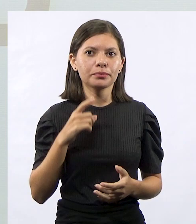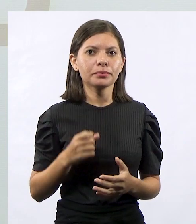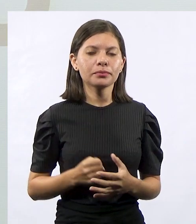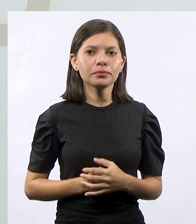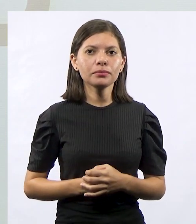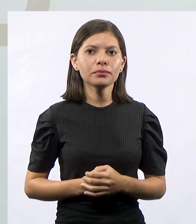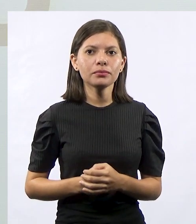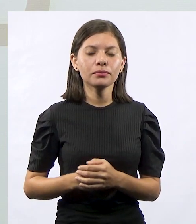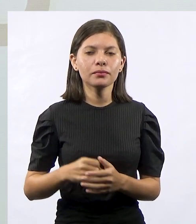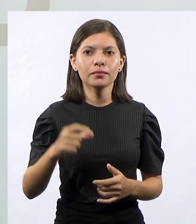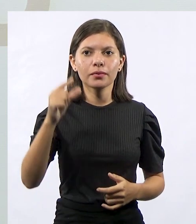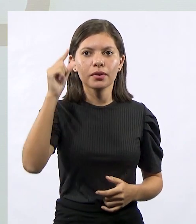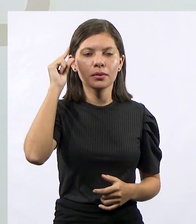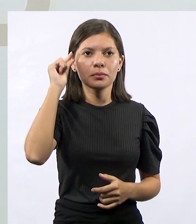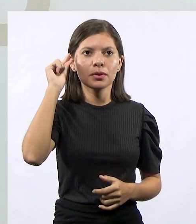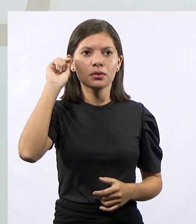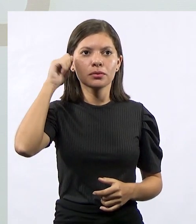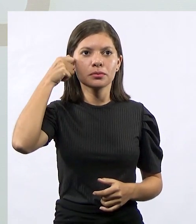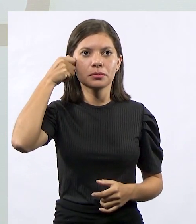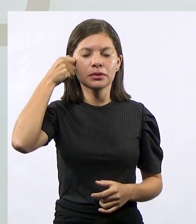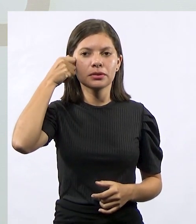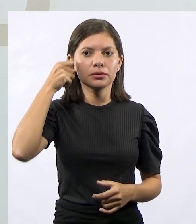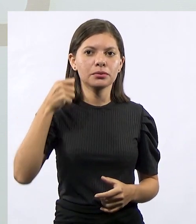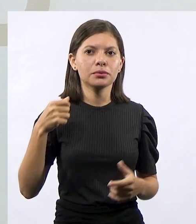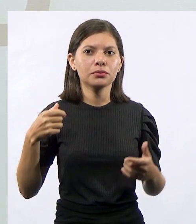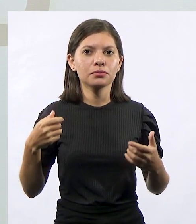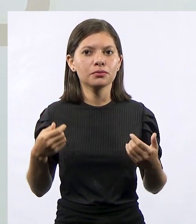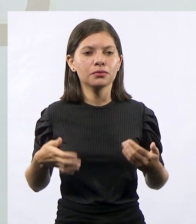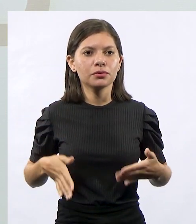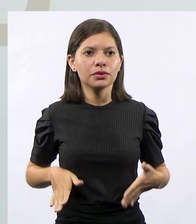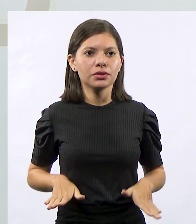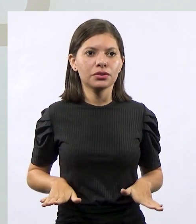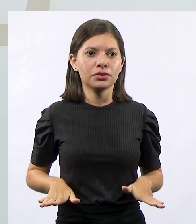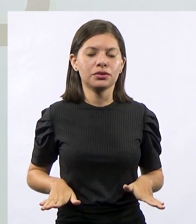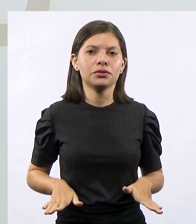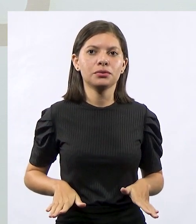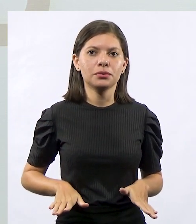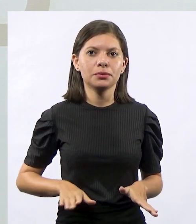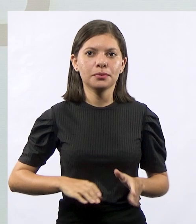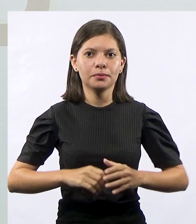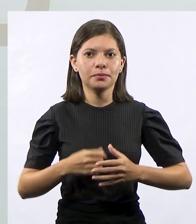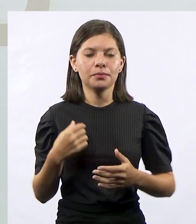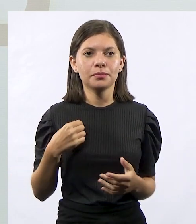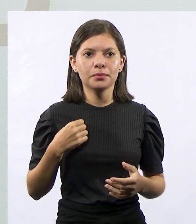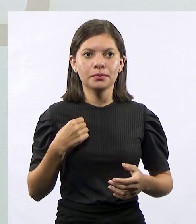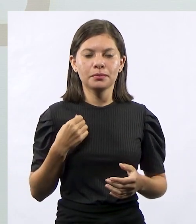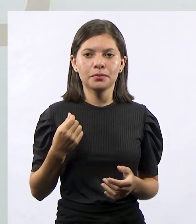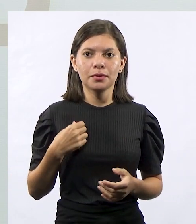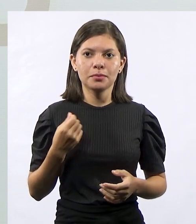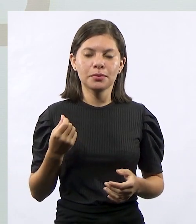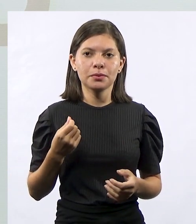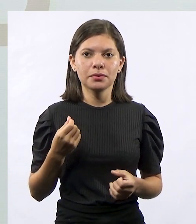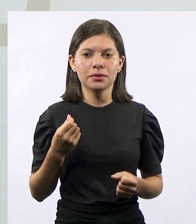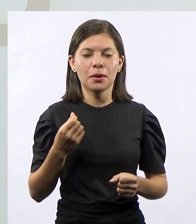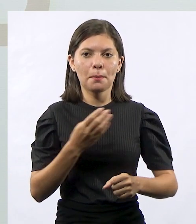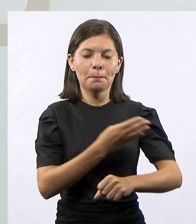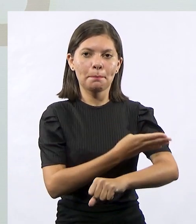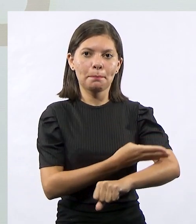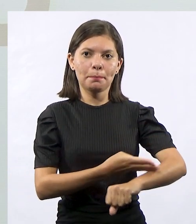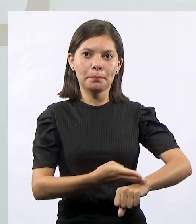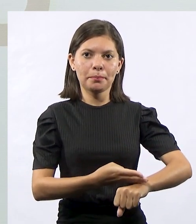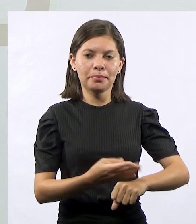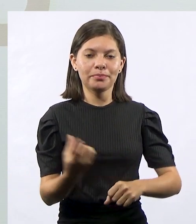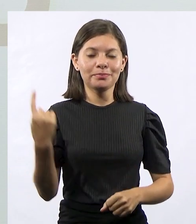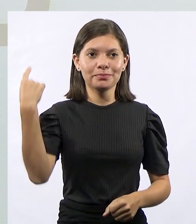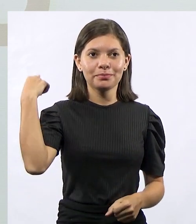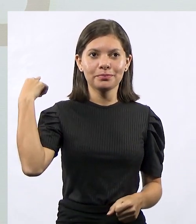estão soltos. Estou trajando um vestido de 2 partes, uma saia xadrez e uma blusa branca de babados. Ao meu